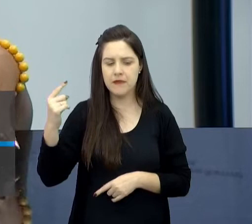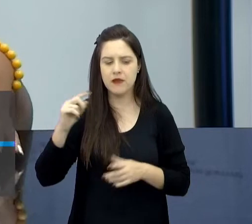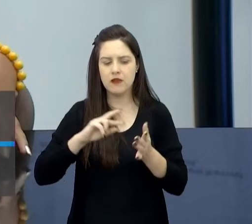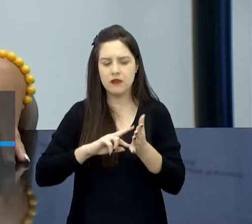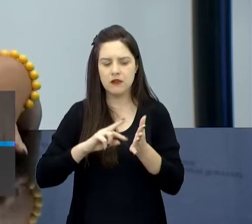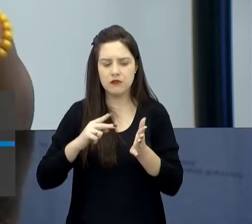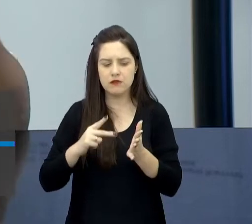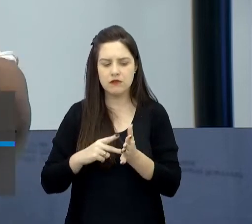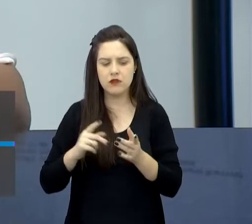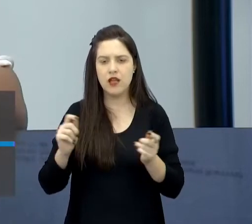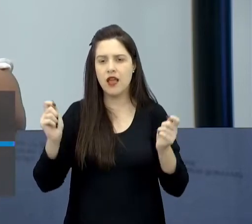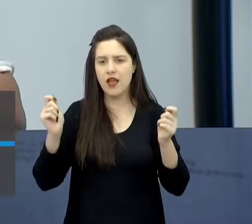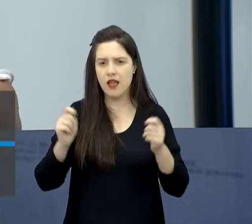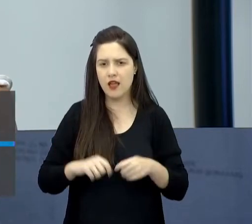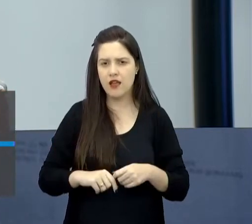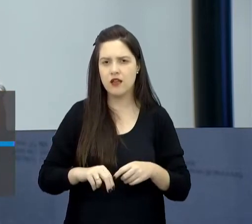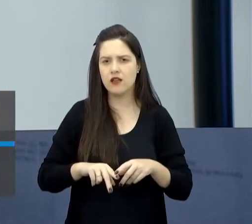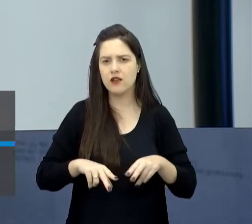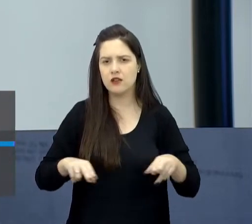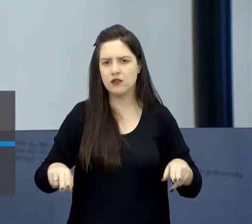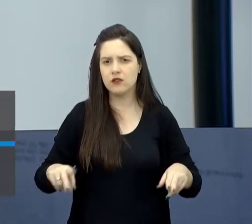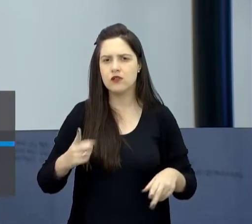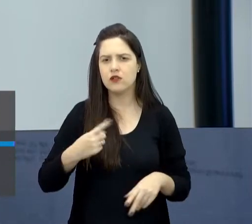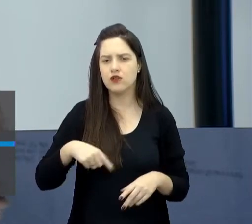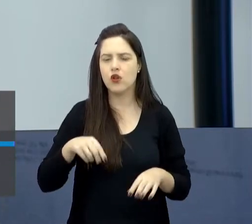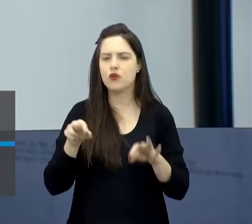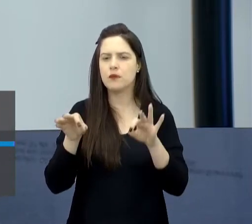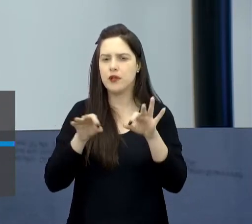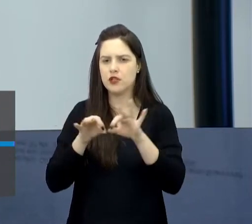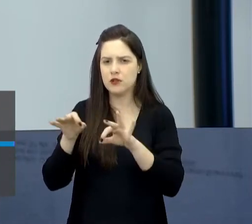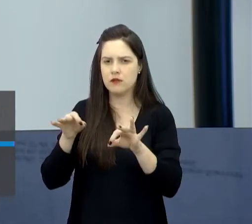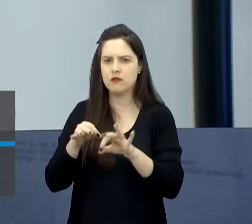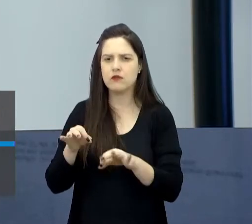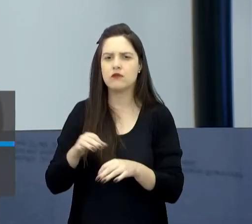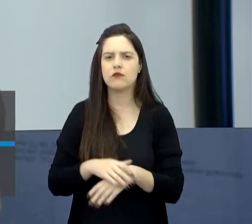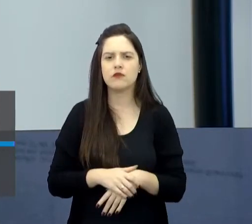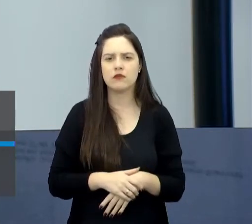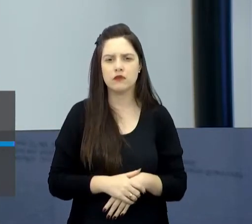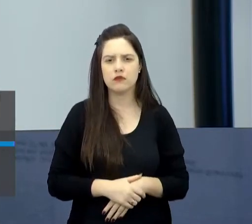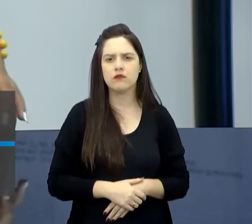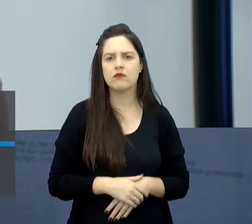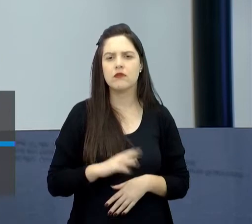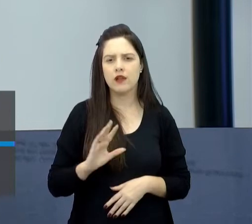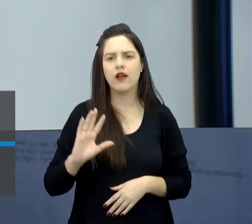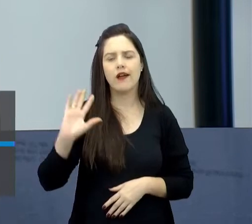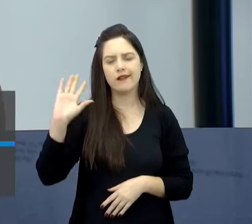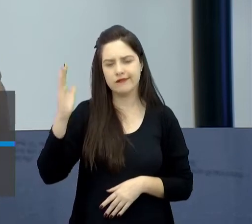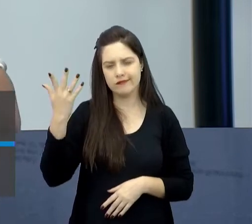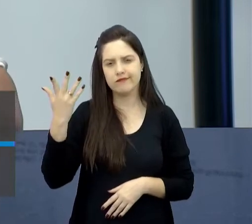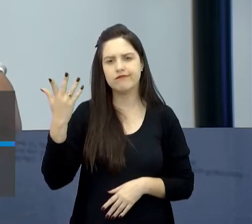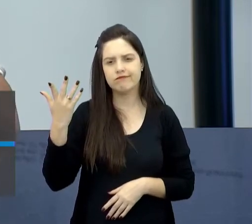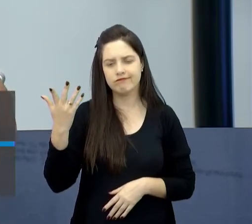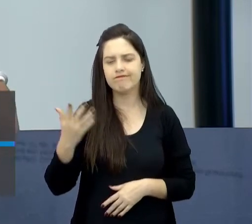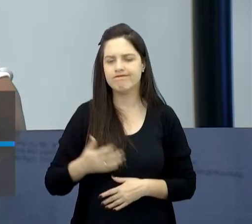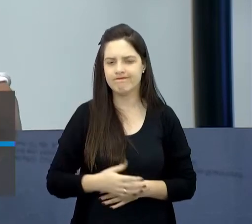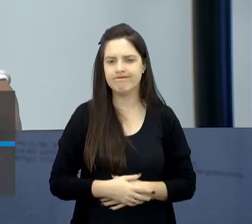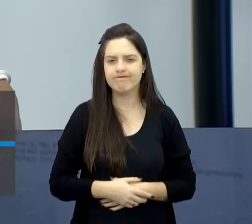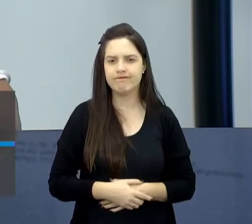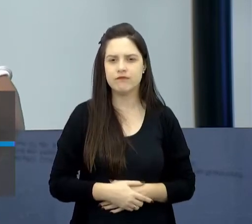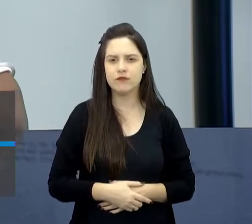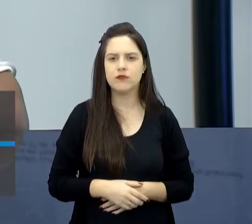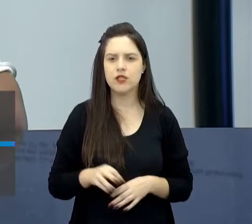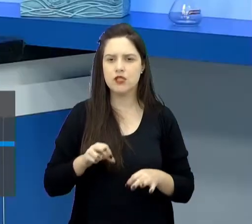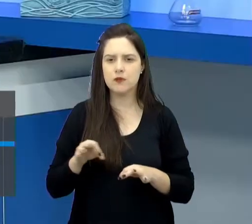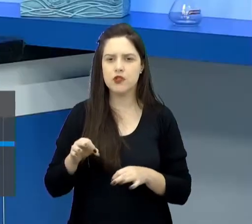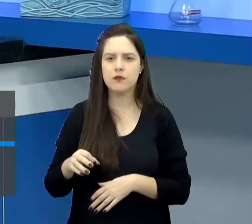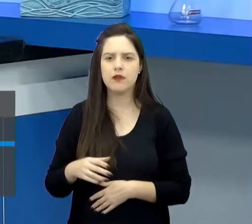que realmente, na sequência do nosso planejamento, aí voltou a situação estável, que nós dizemos assim, né, do nosso